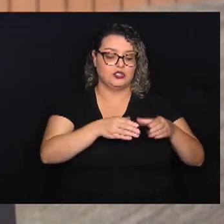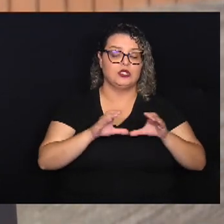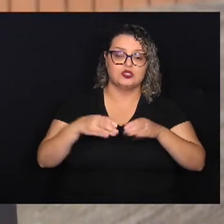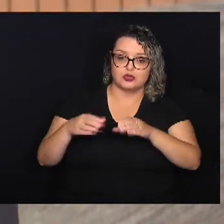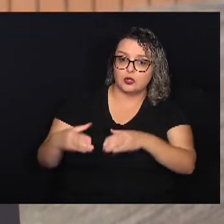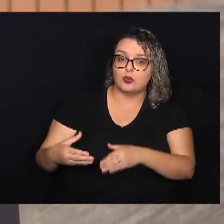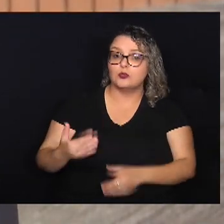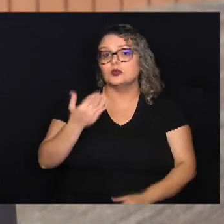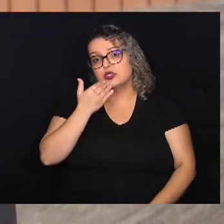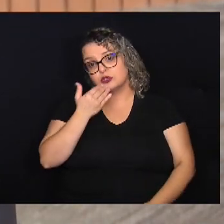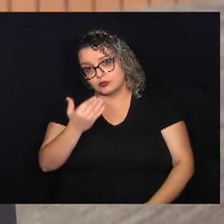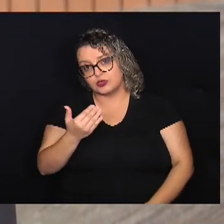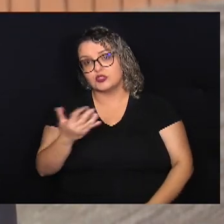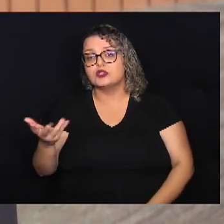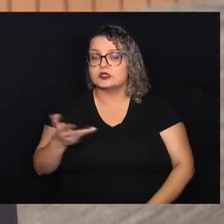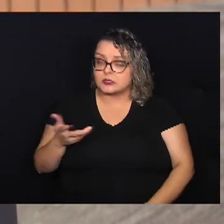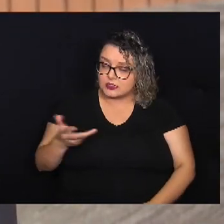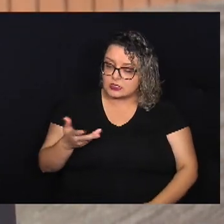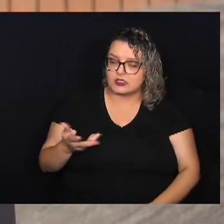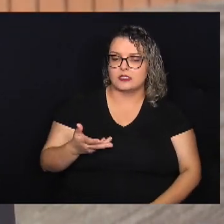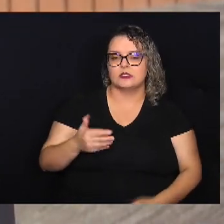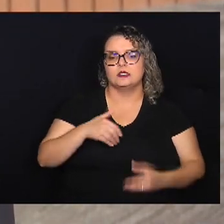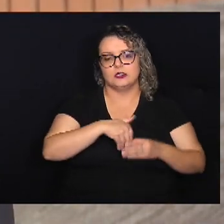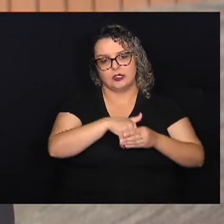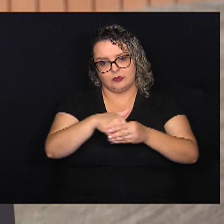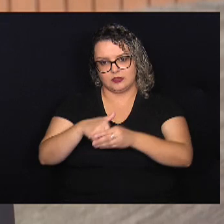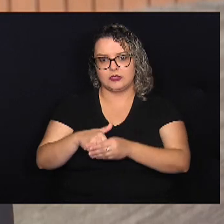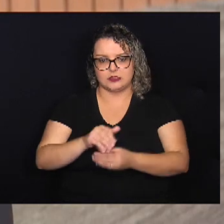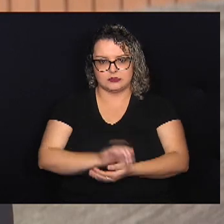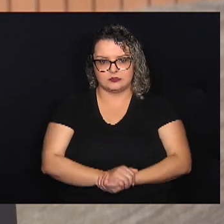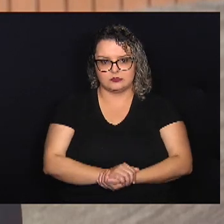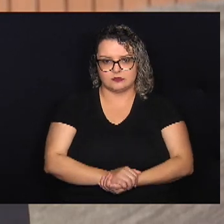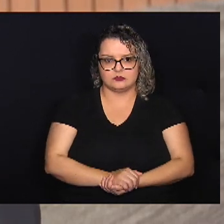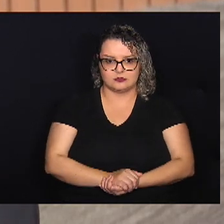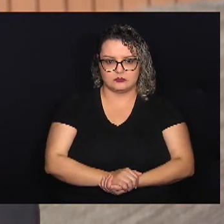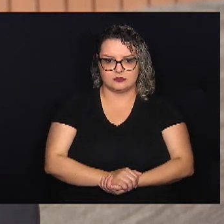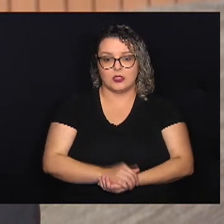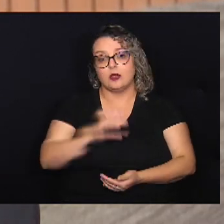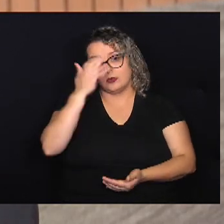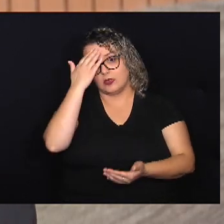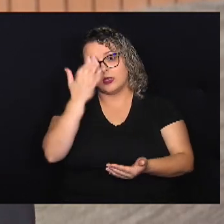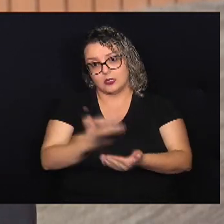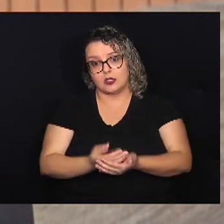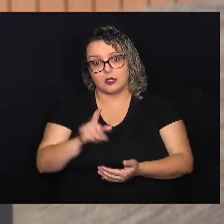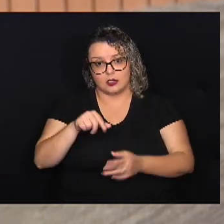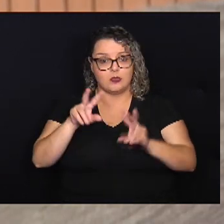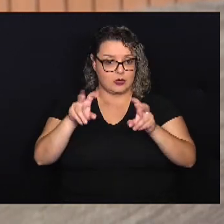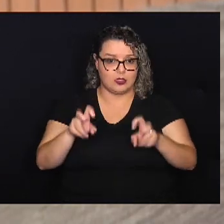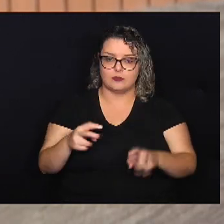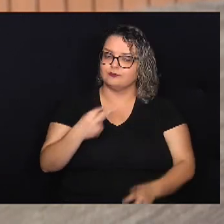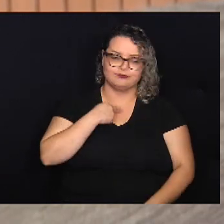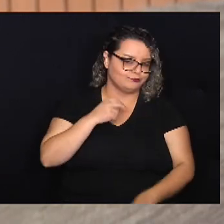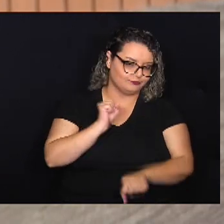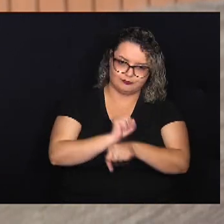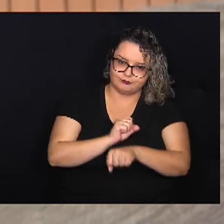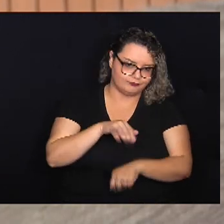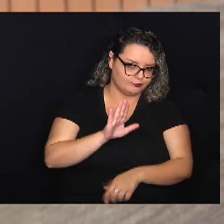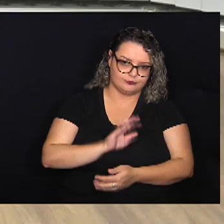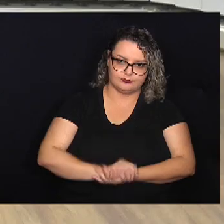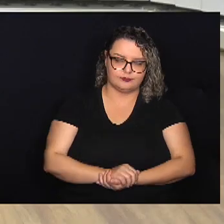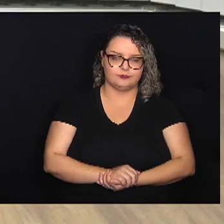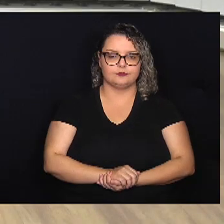e pedir celeridade na votação dele. Então, eu creio que é um tema que não pode mais esperar.